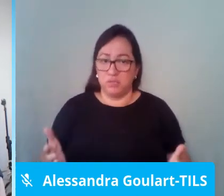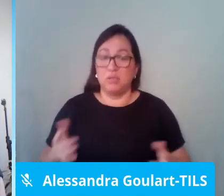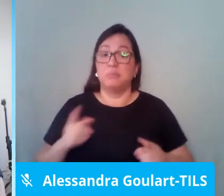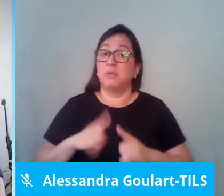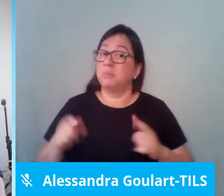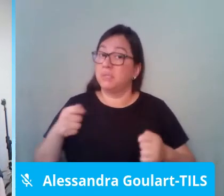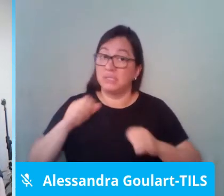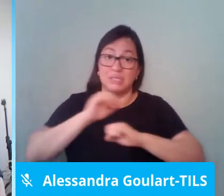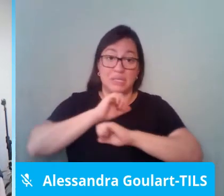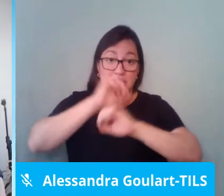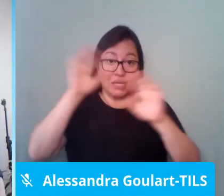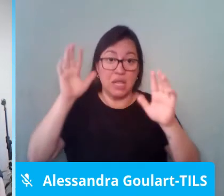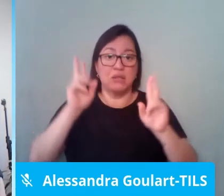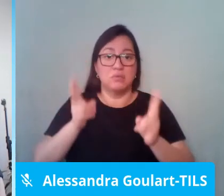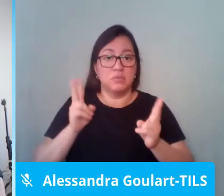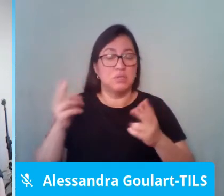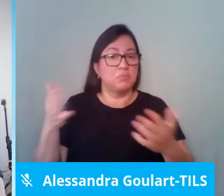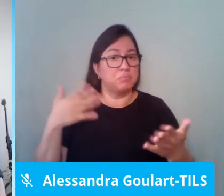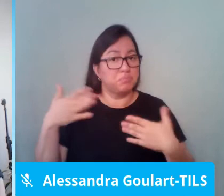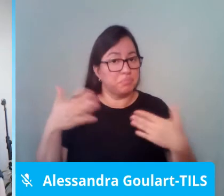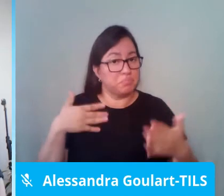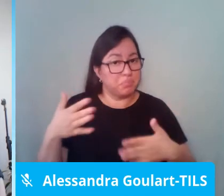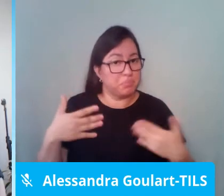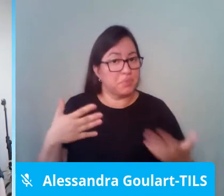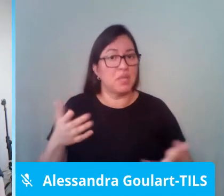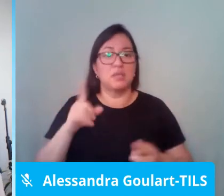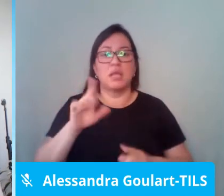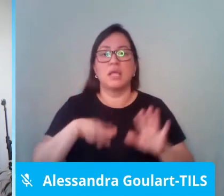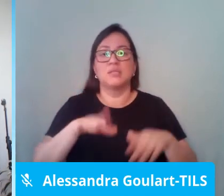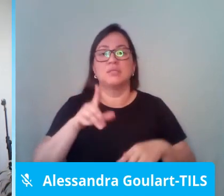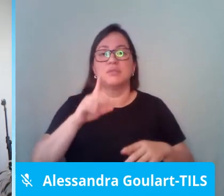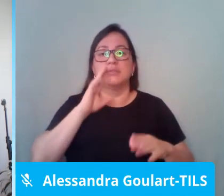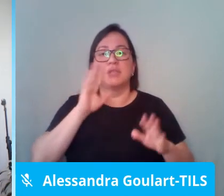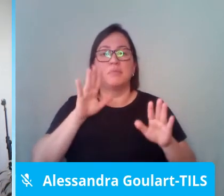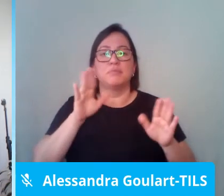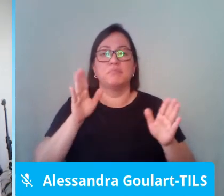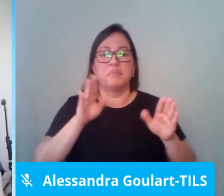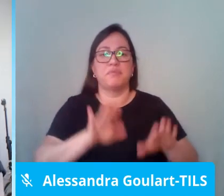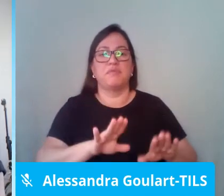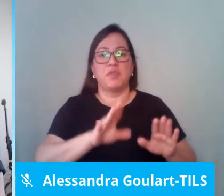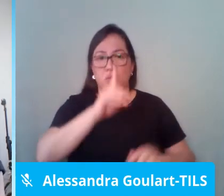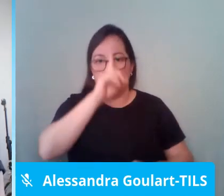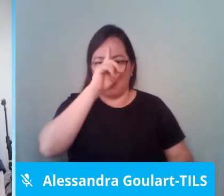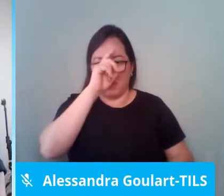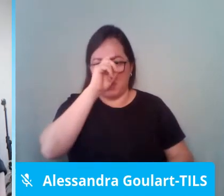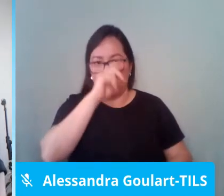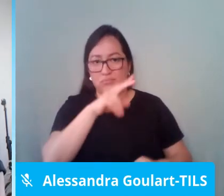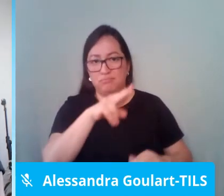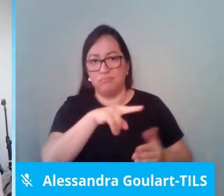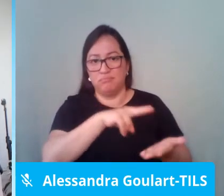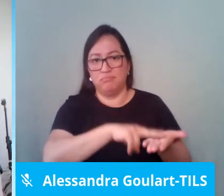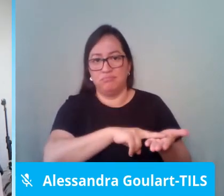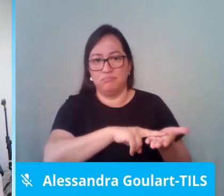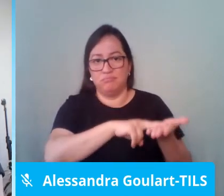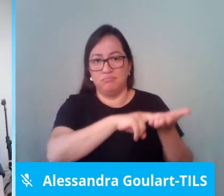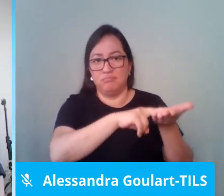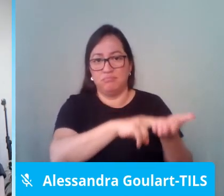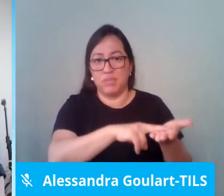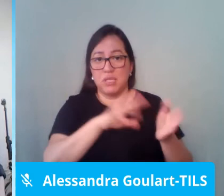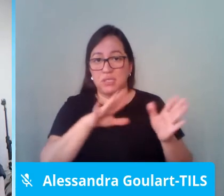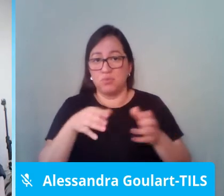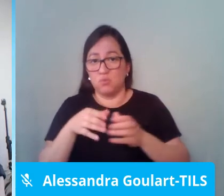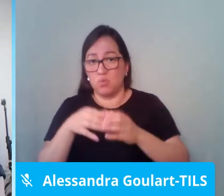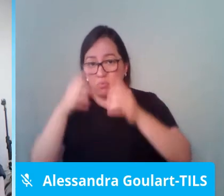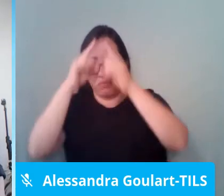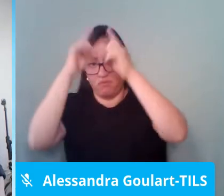gente tem internação hospitalar, né, a gente vê que muitas vezes as equipes de saúde têm preconceito